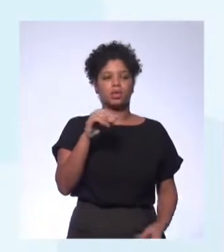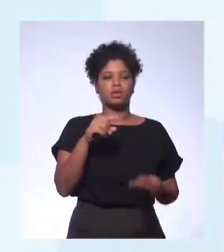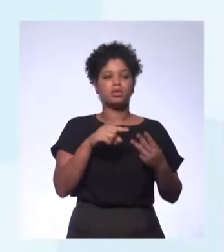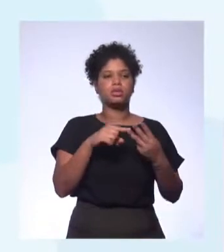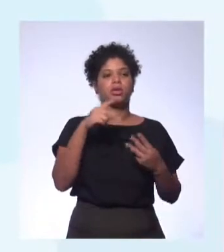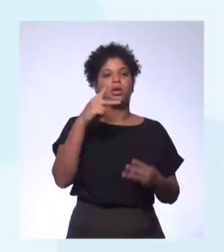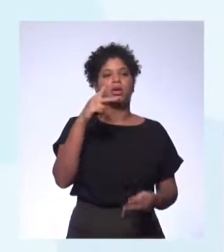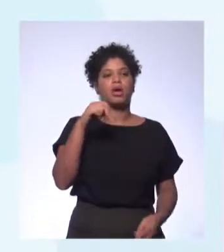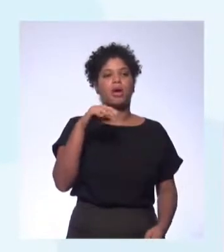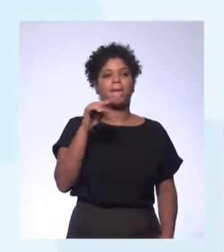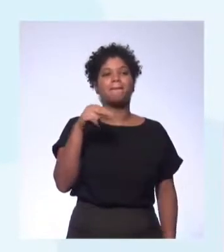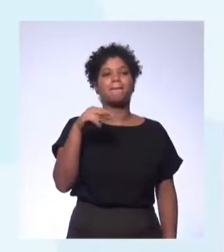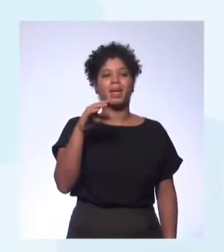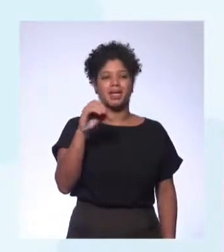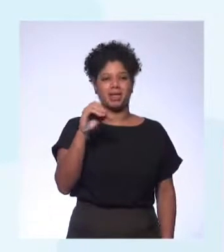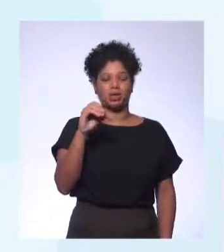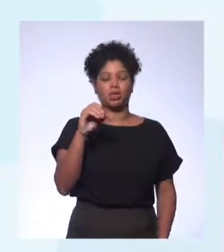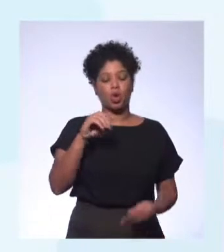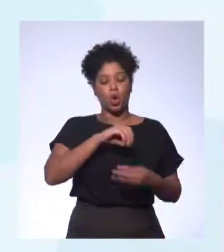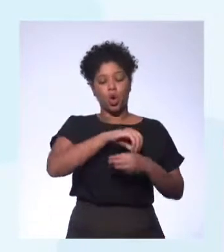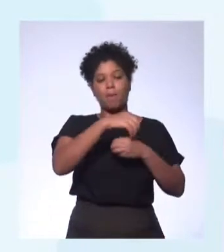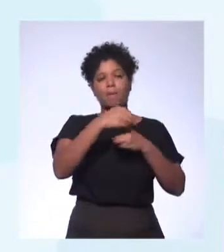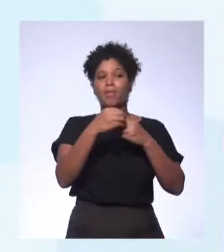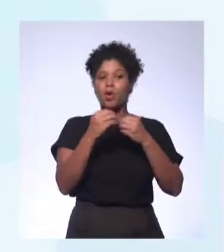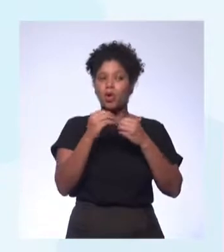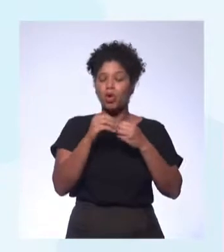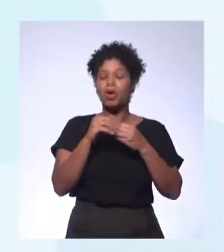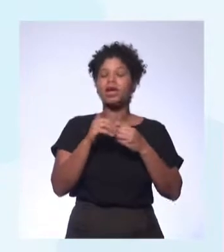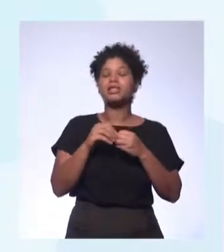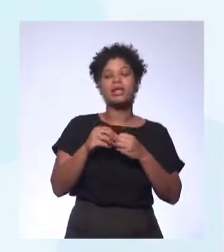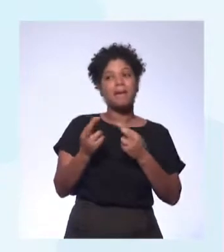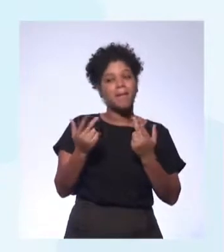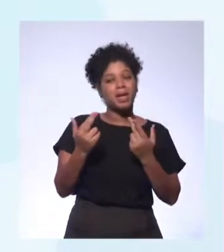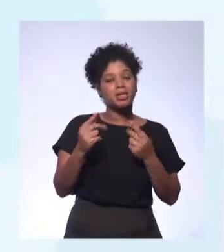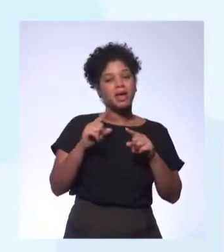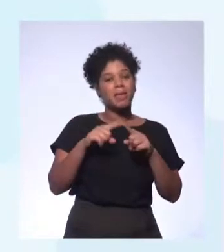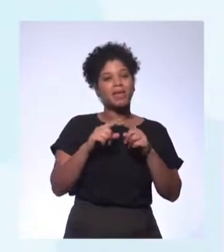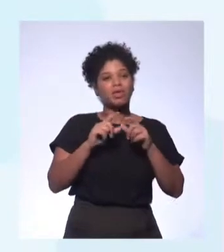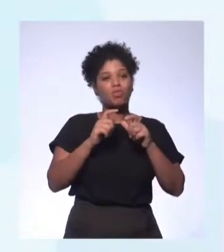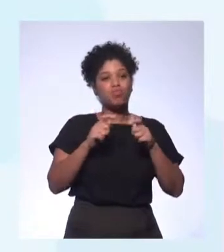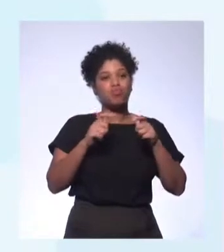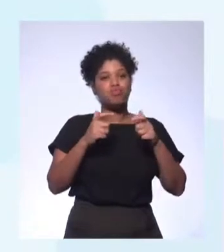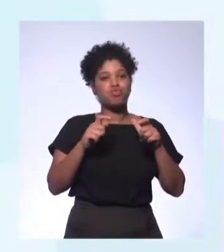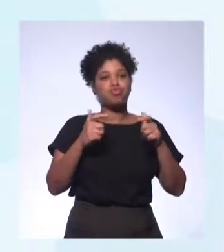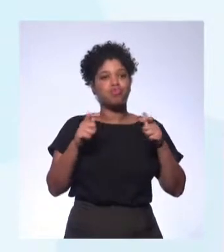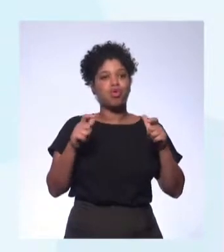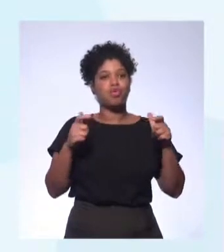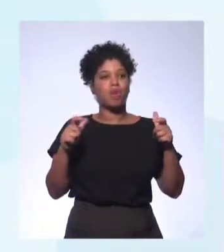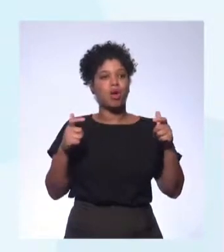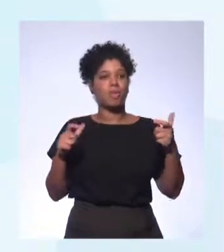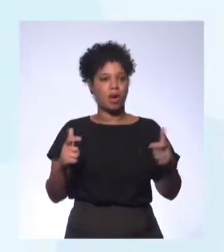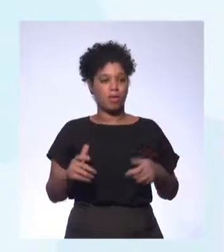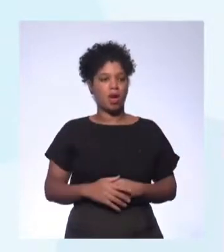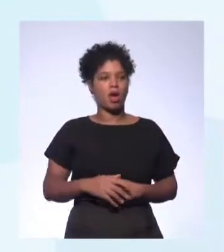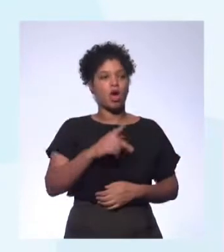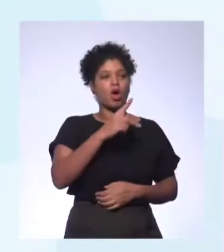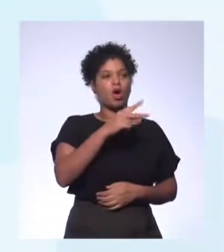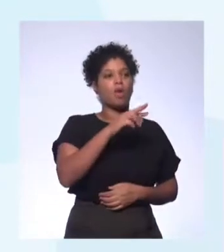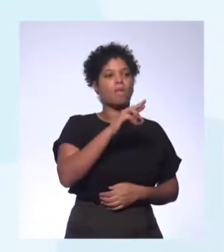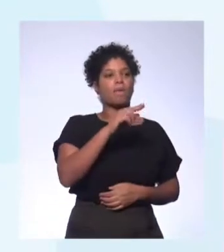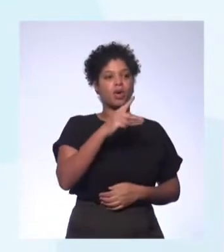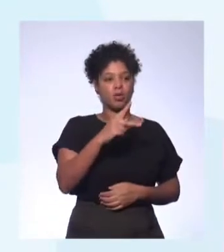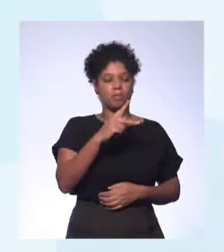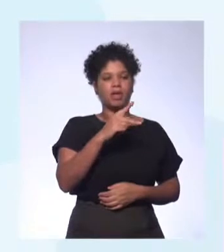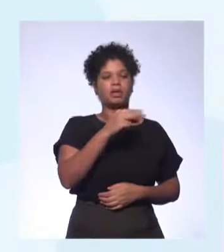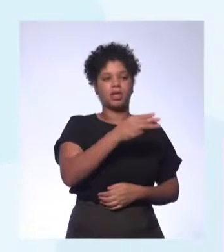parecida só que as moléculas elas vão aumentando propano três carbonos butano quatro pintando